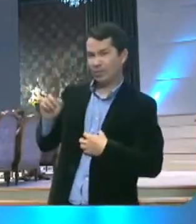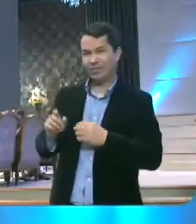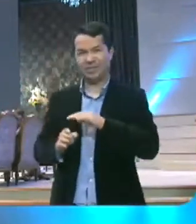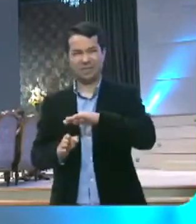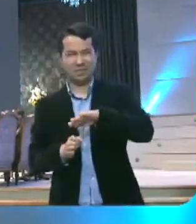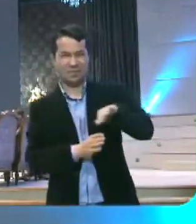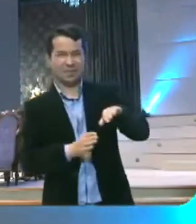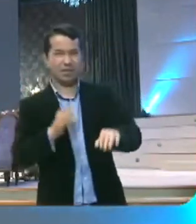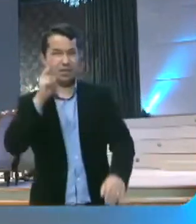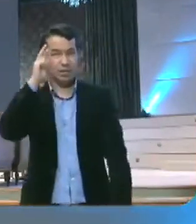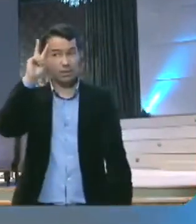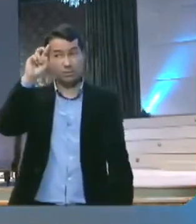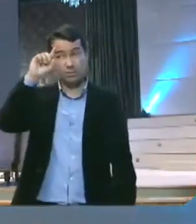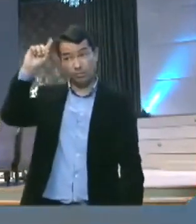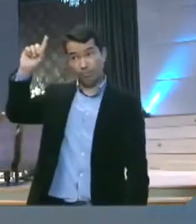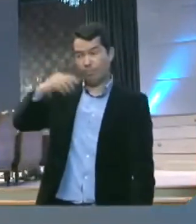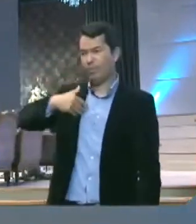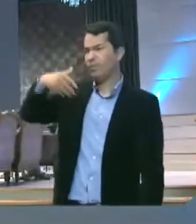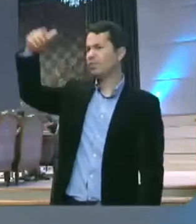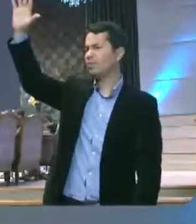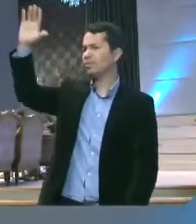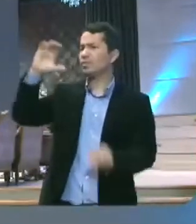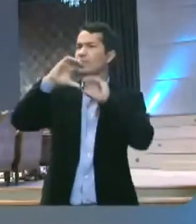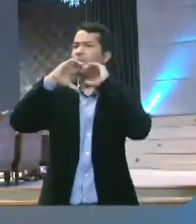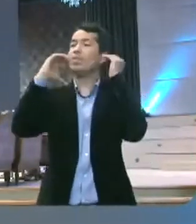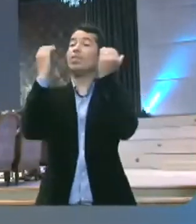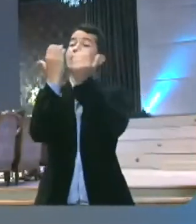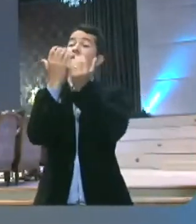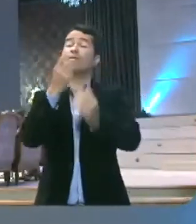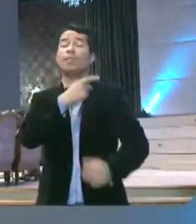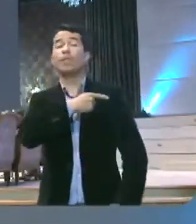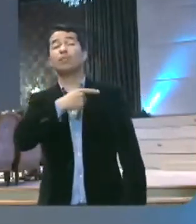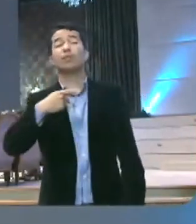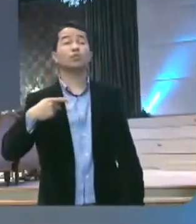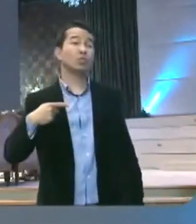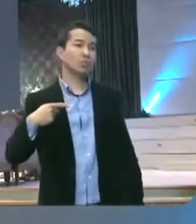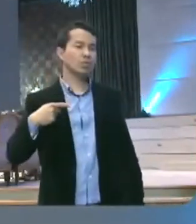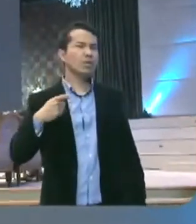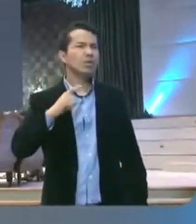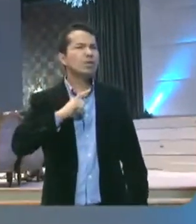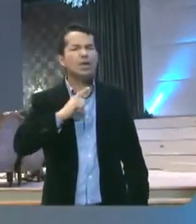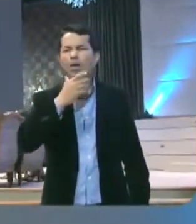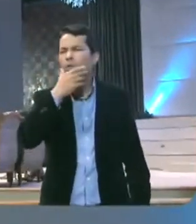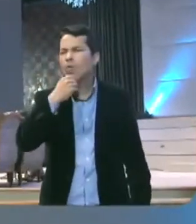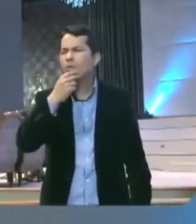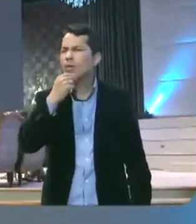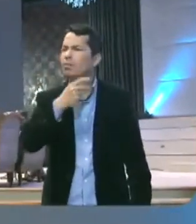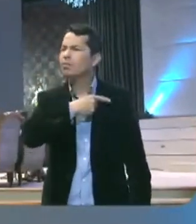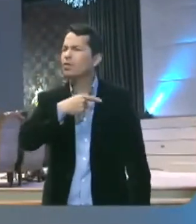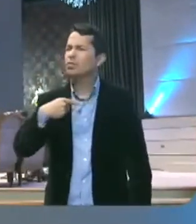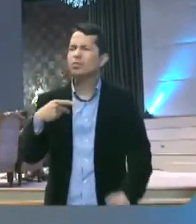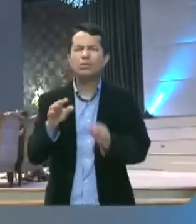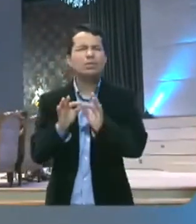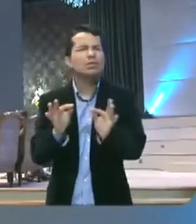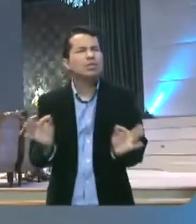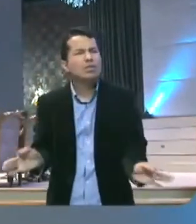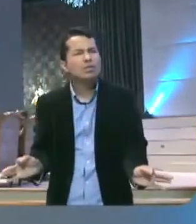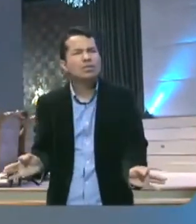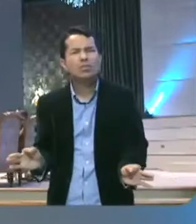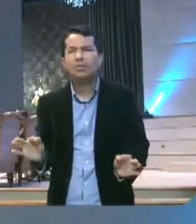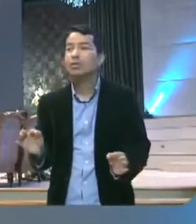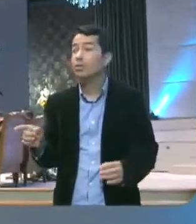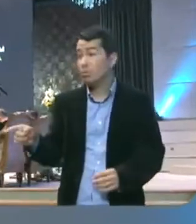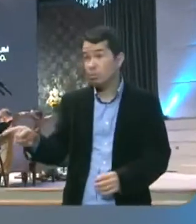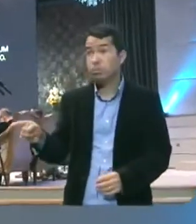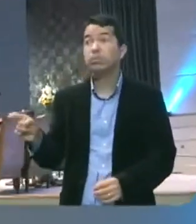pastores e tinha um pastor muito simples é muito conhecido mas muito simples é e eu não